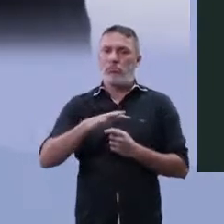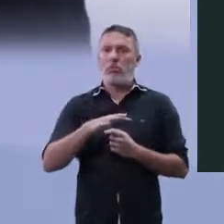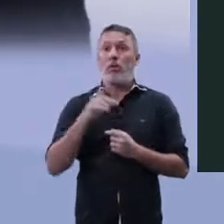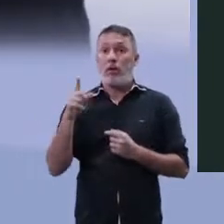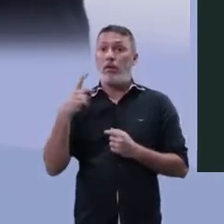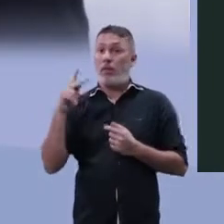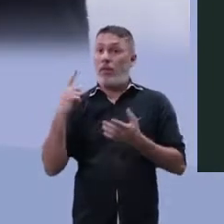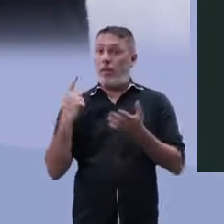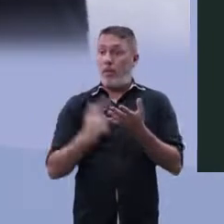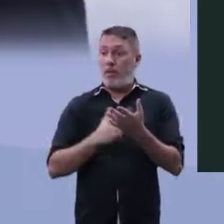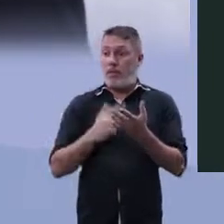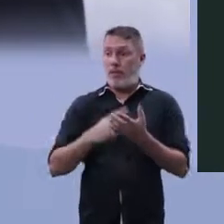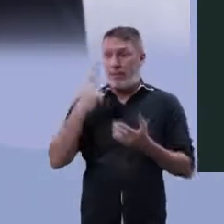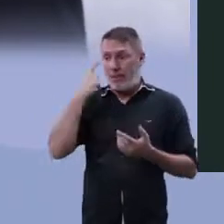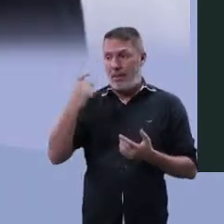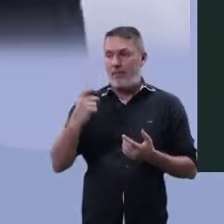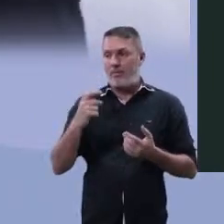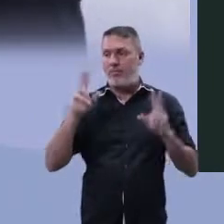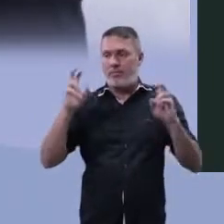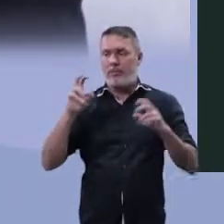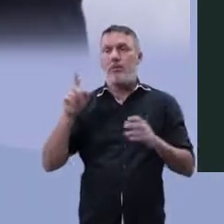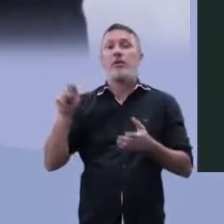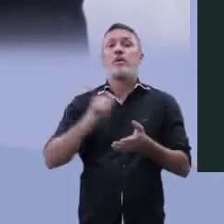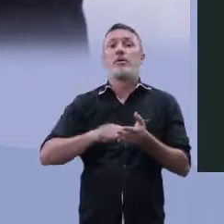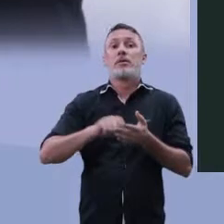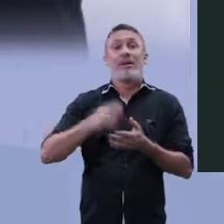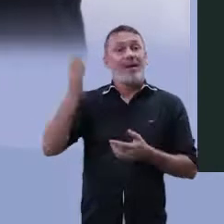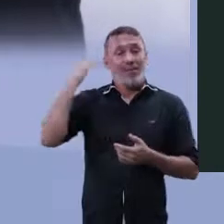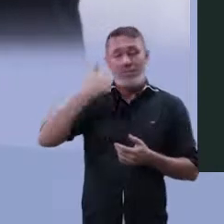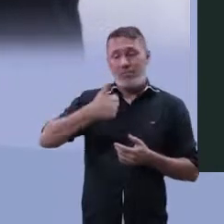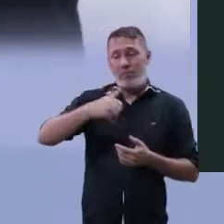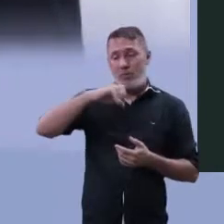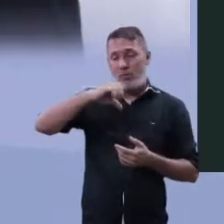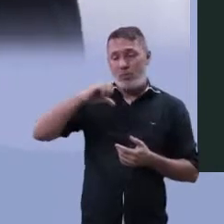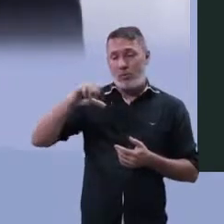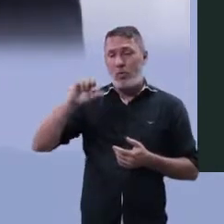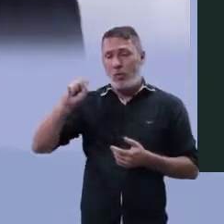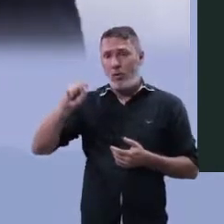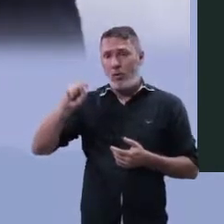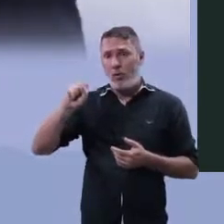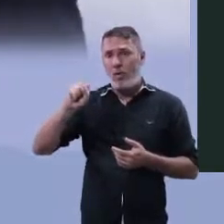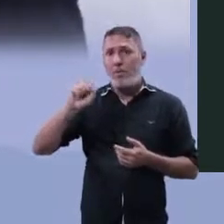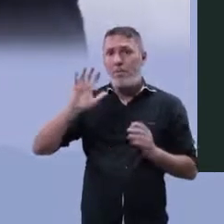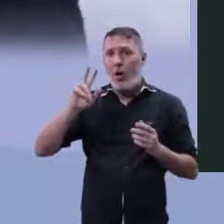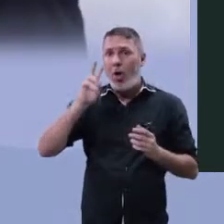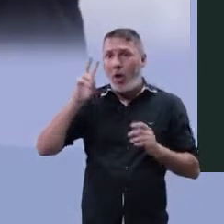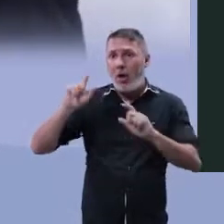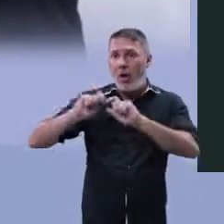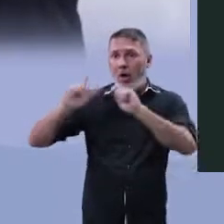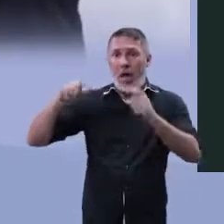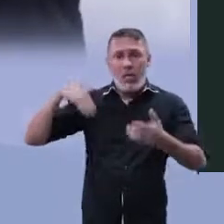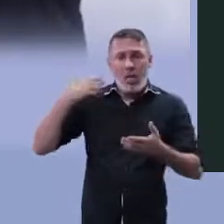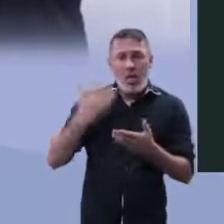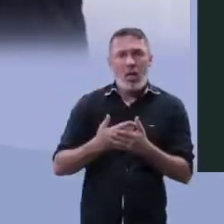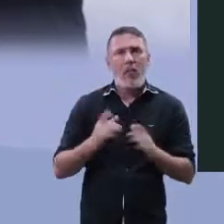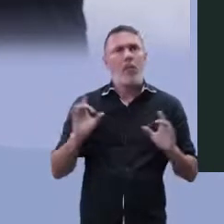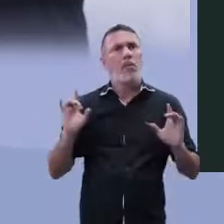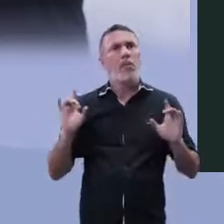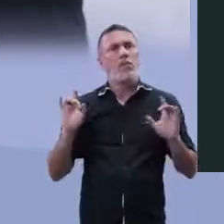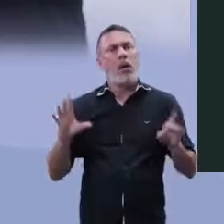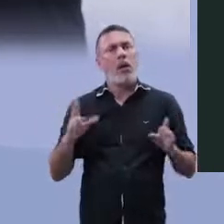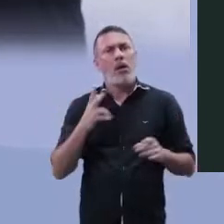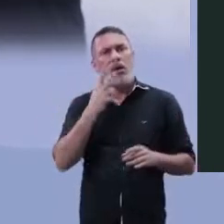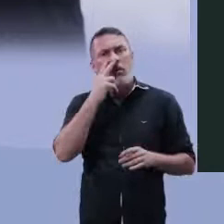né, que ele está interessante que esse livro, O Fim do Milênio, ele foi escrito em 1998, mas olha que